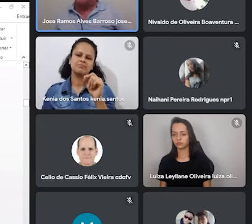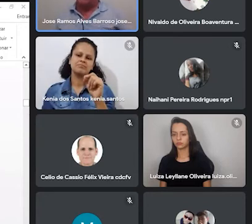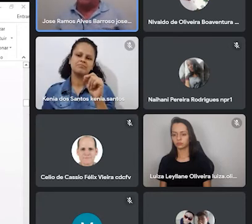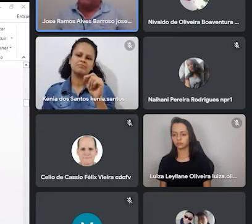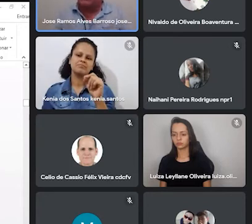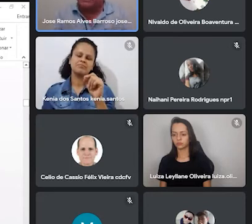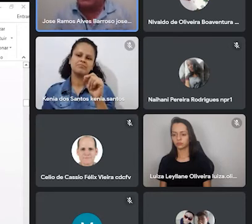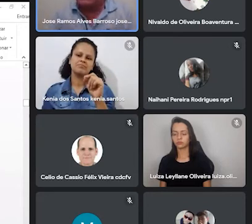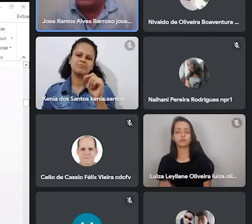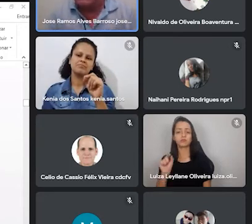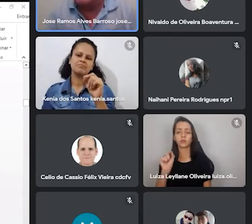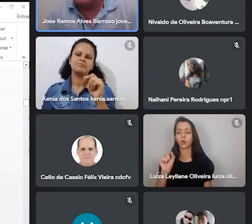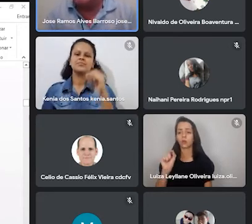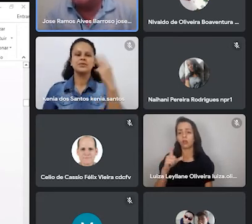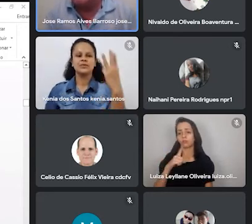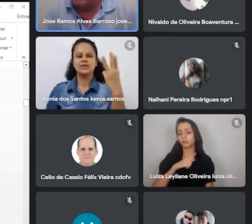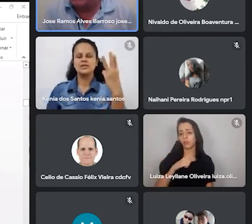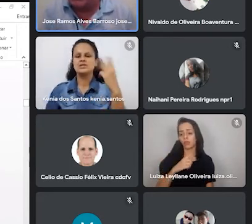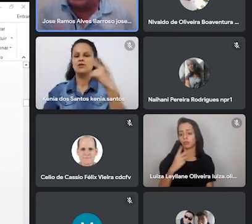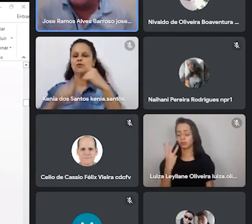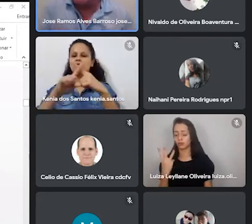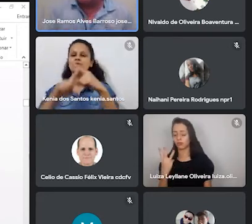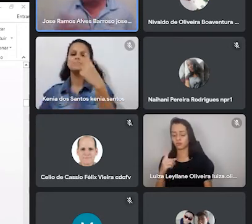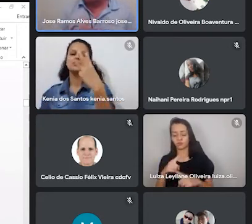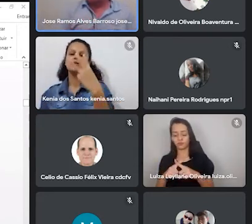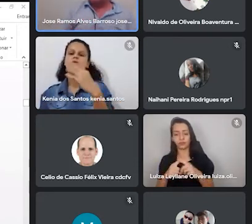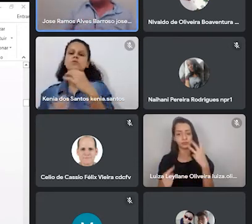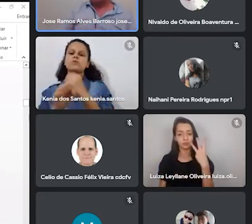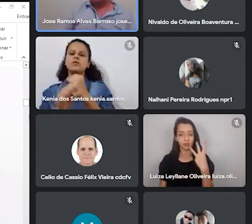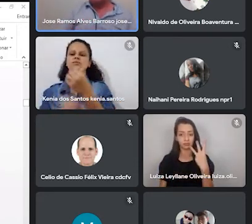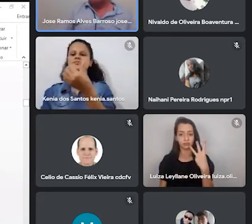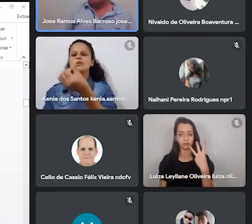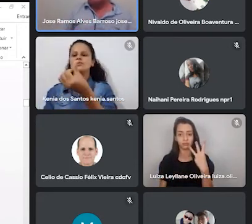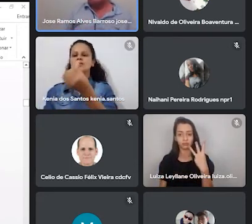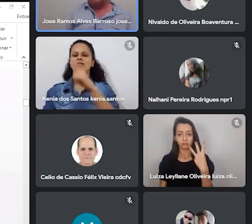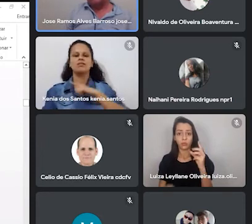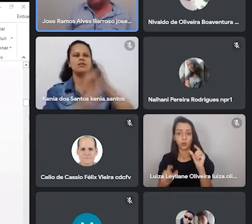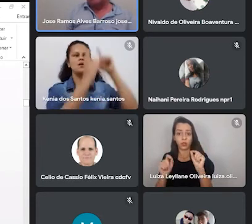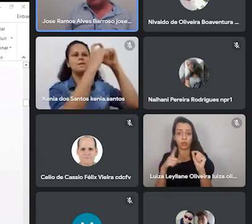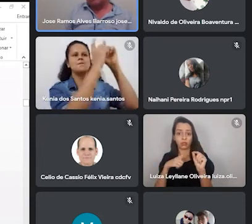3 vezes 3, 6. 3 abriu, 3 fechou,